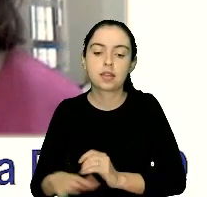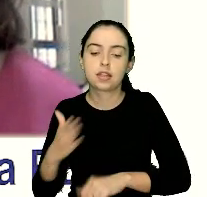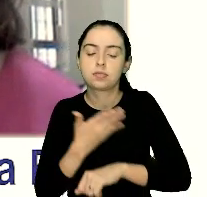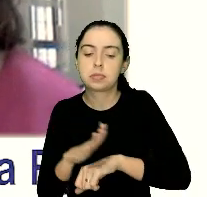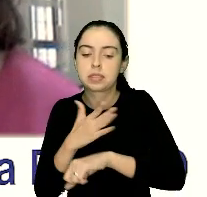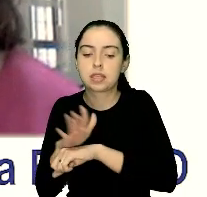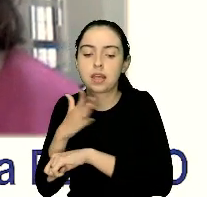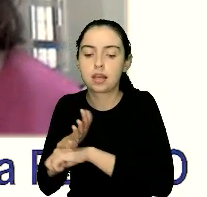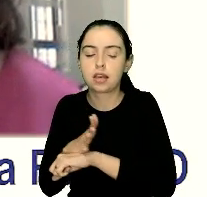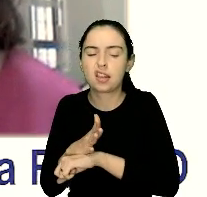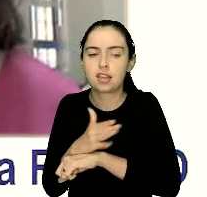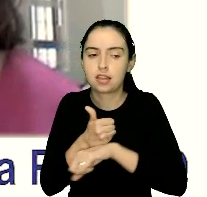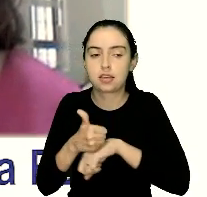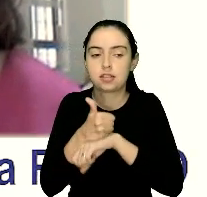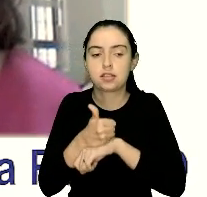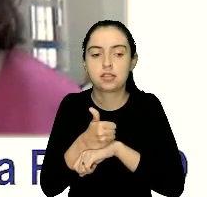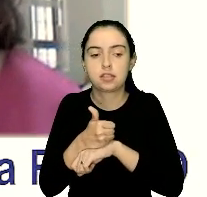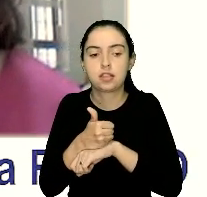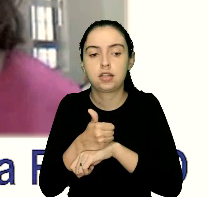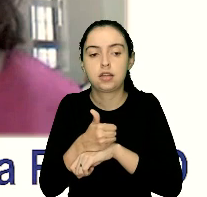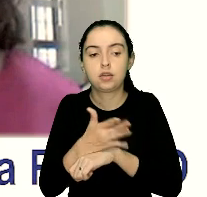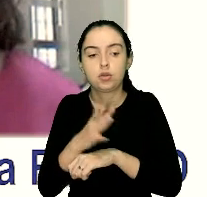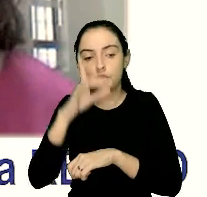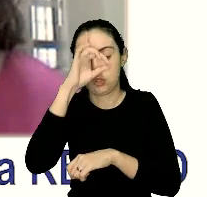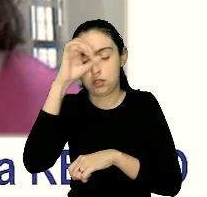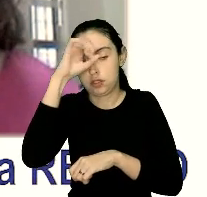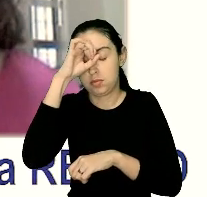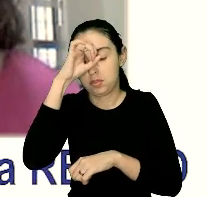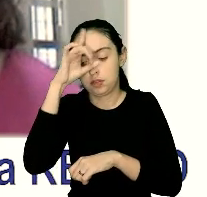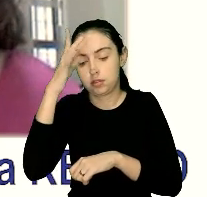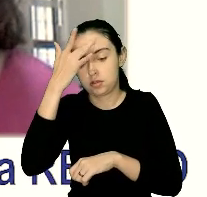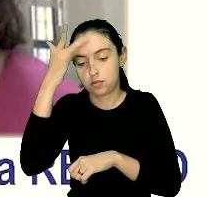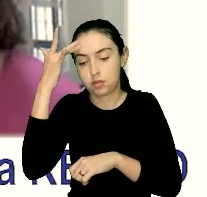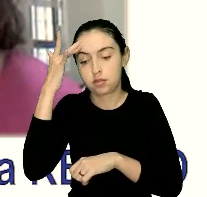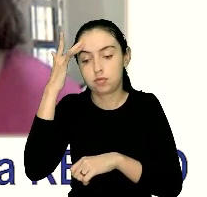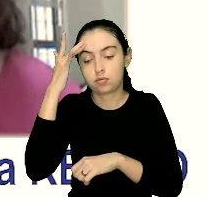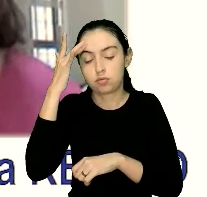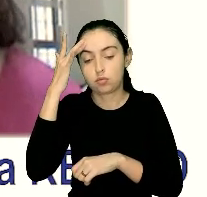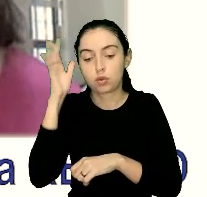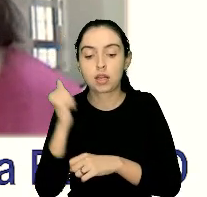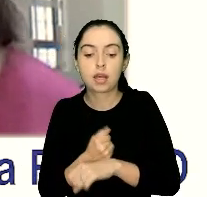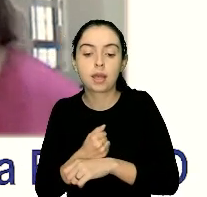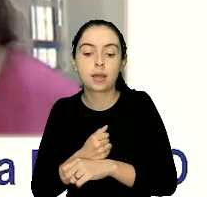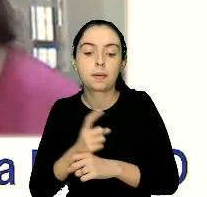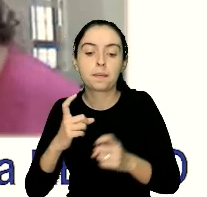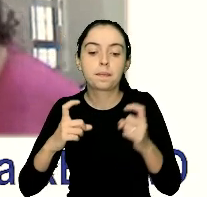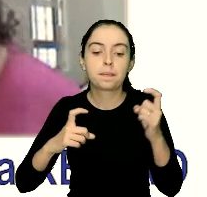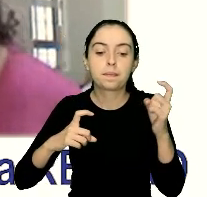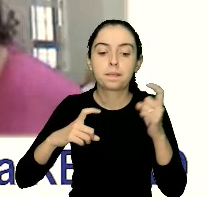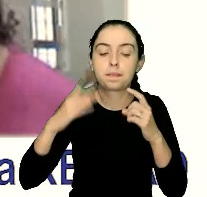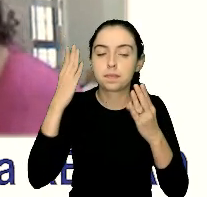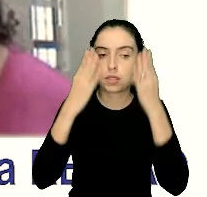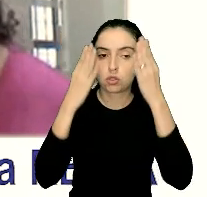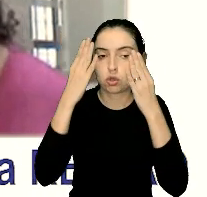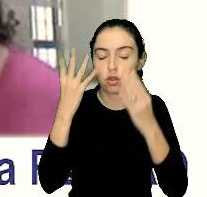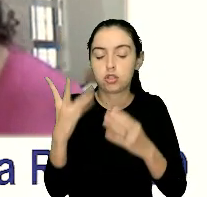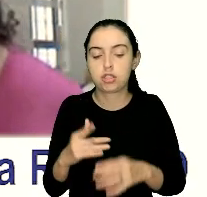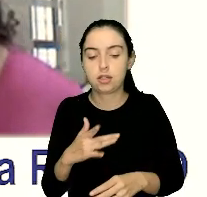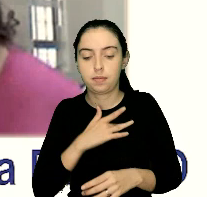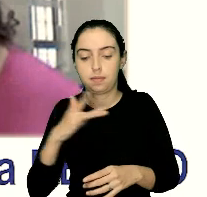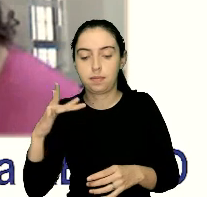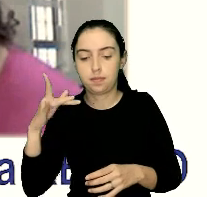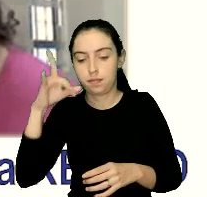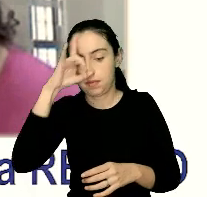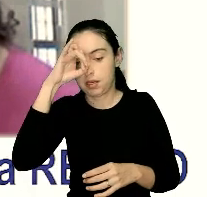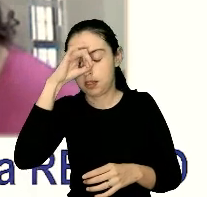hospitalar, foi docente do Departamento de Psicologia Médica e Psiquiatria da Faculdade de Ciências Médicas